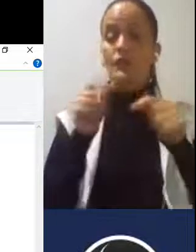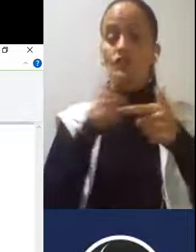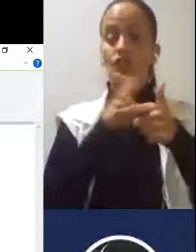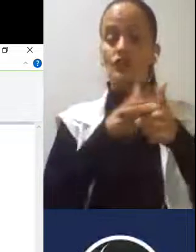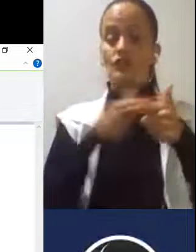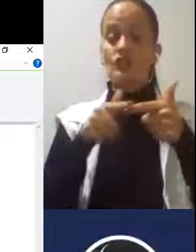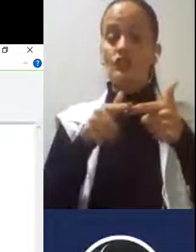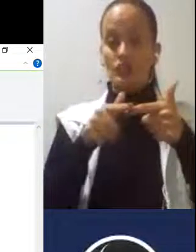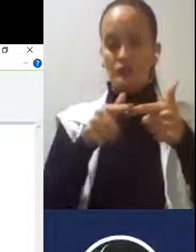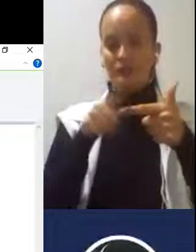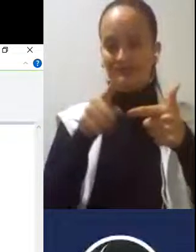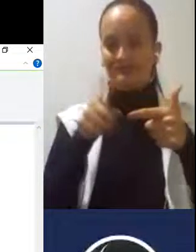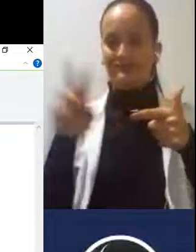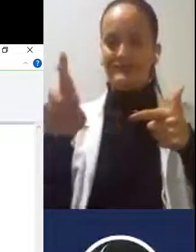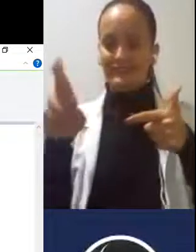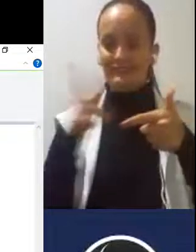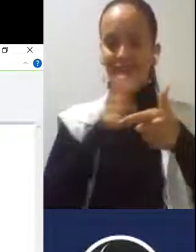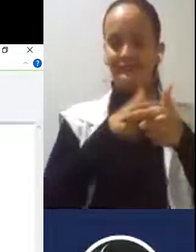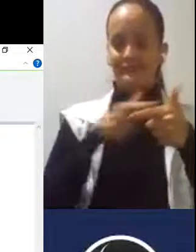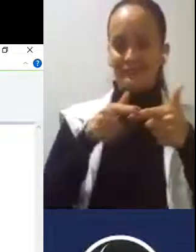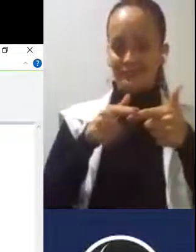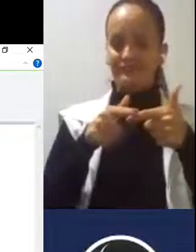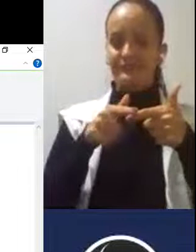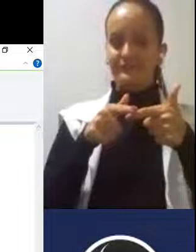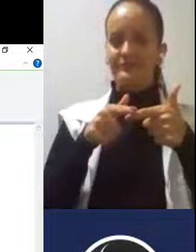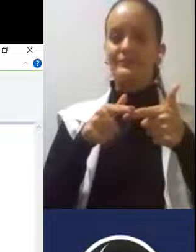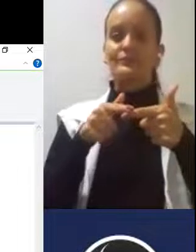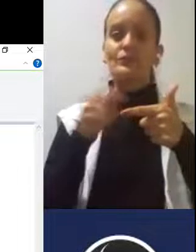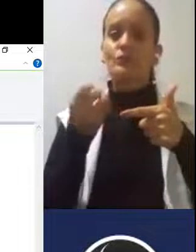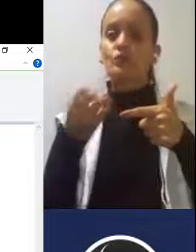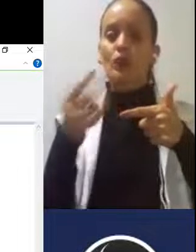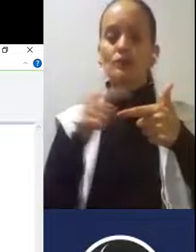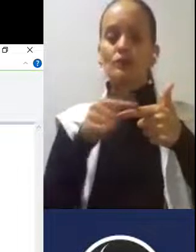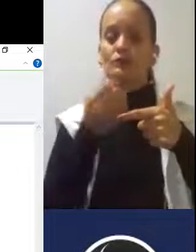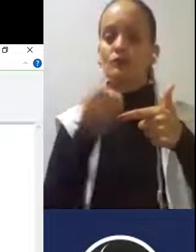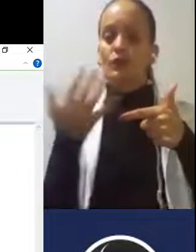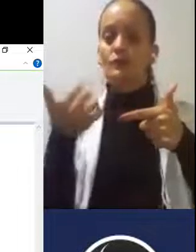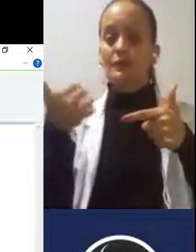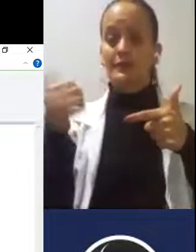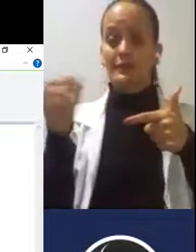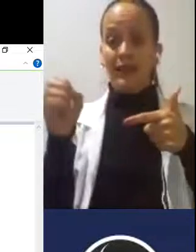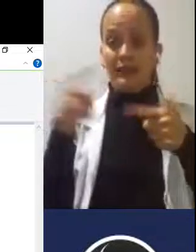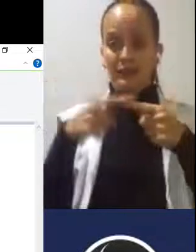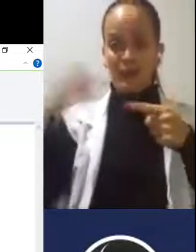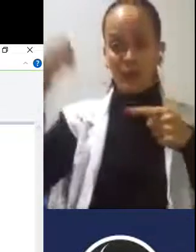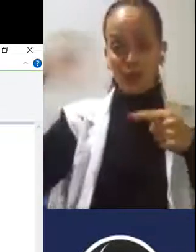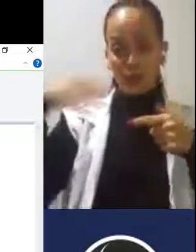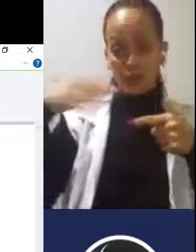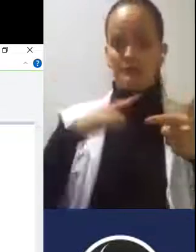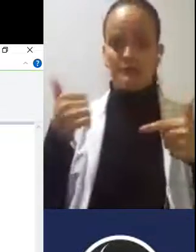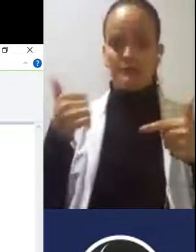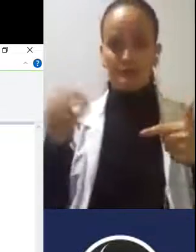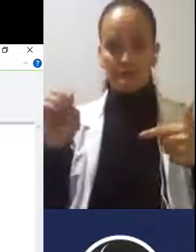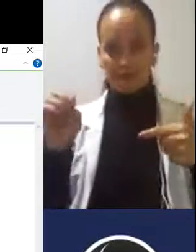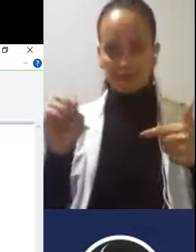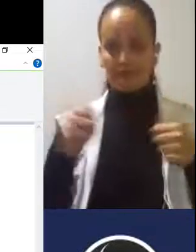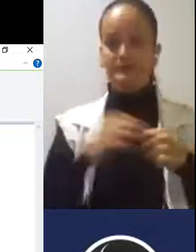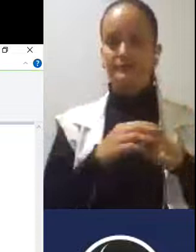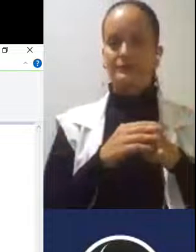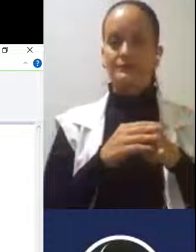quantos? 10 resistores, certo? Então, a resistência equivalente final vai ser igual a